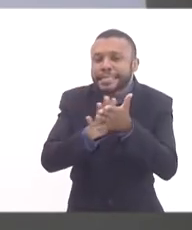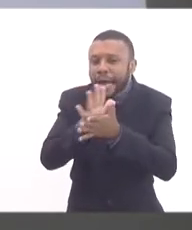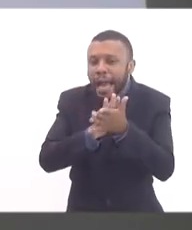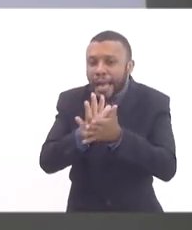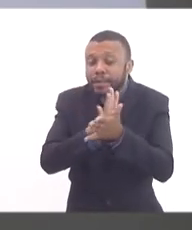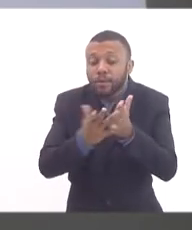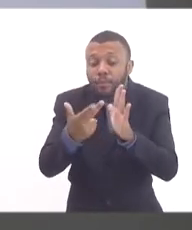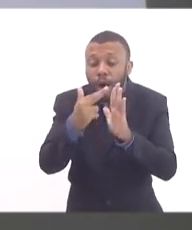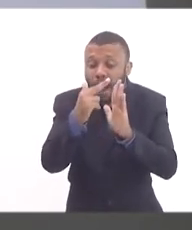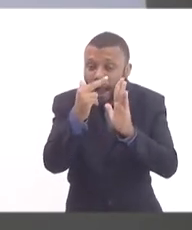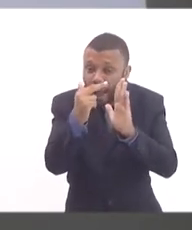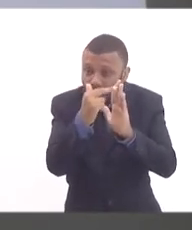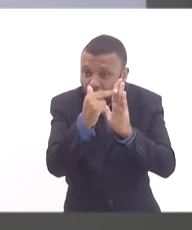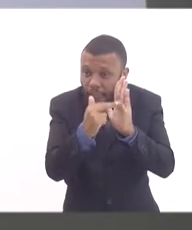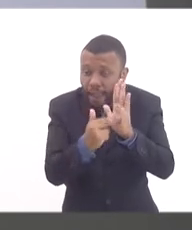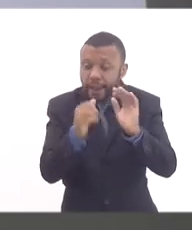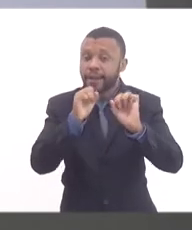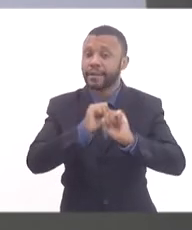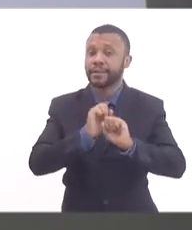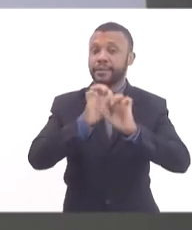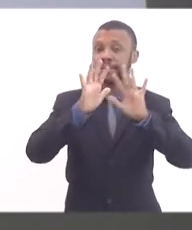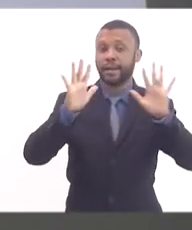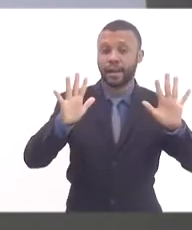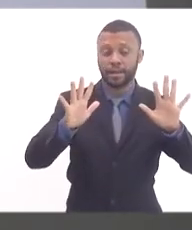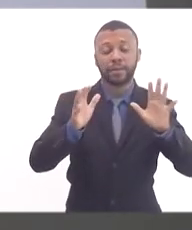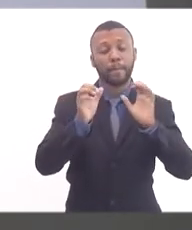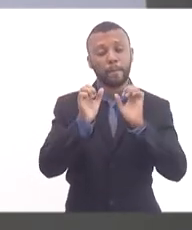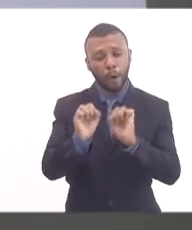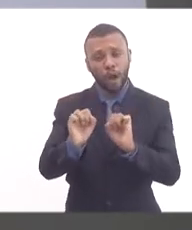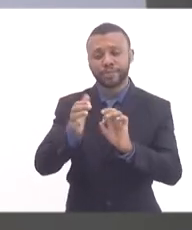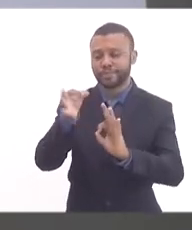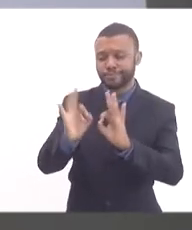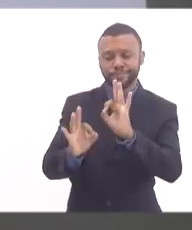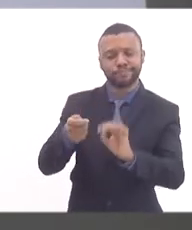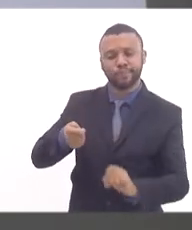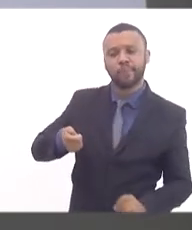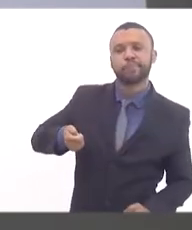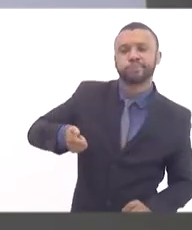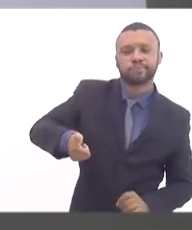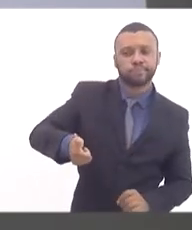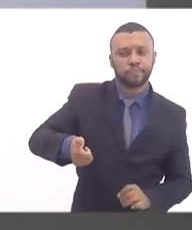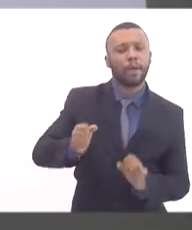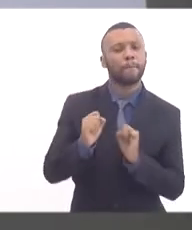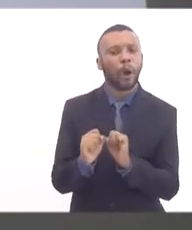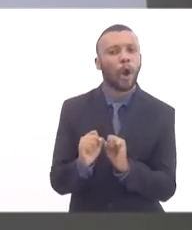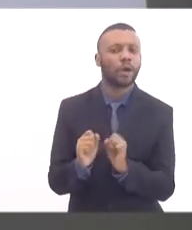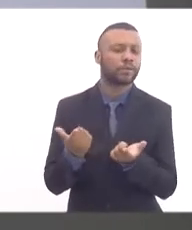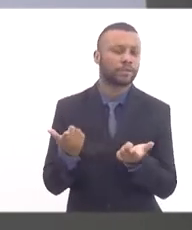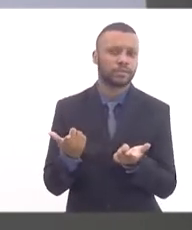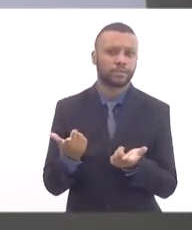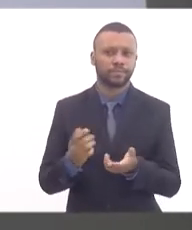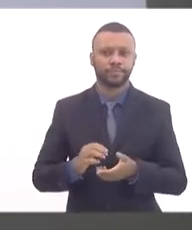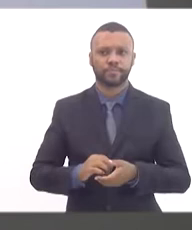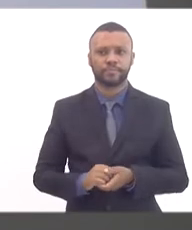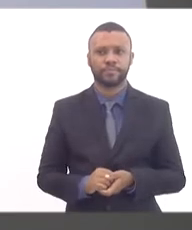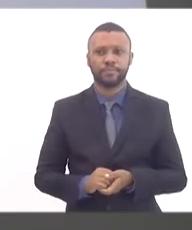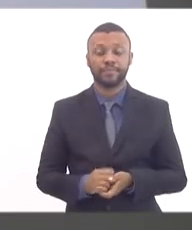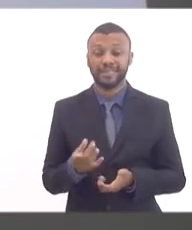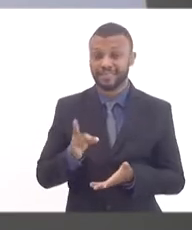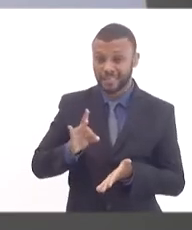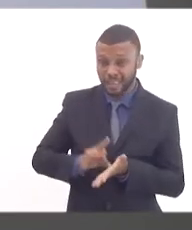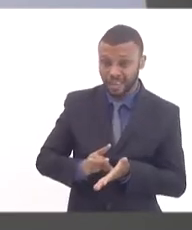como regra em que se pode fazer o benefício tá porque na verdade esse artigo